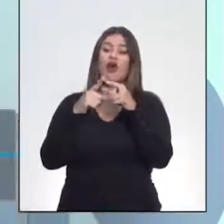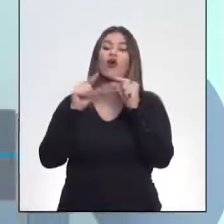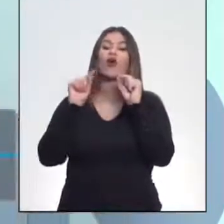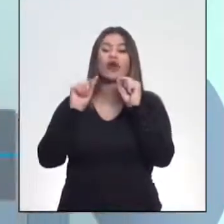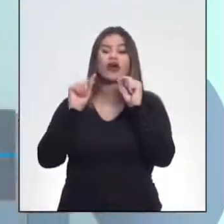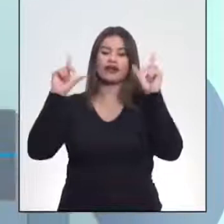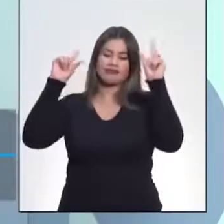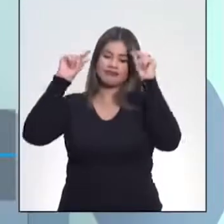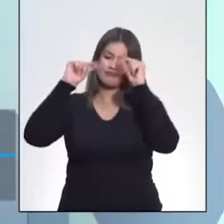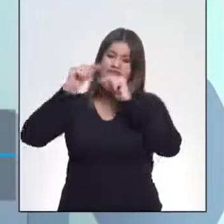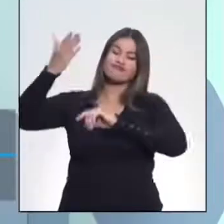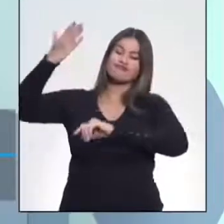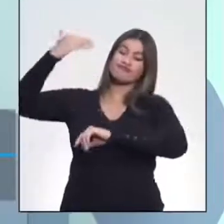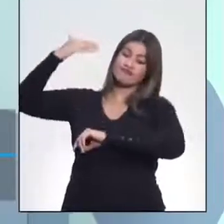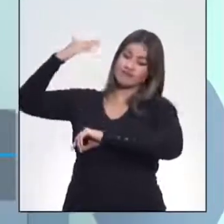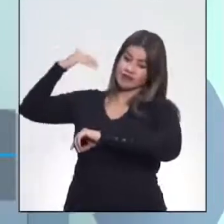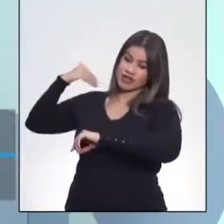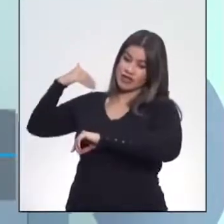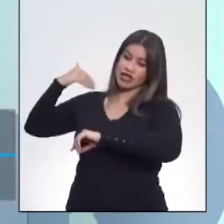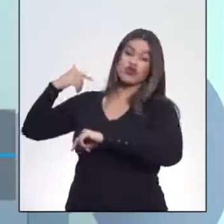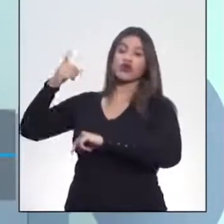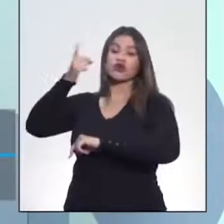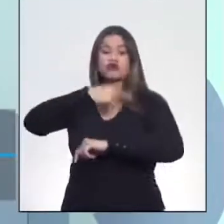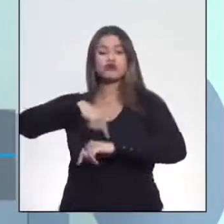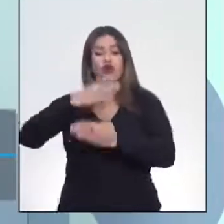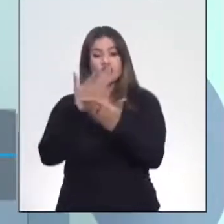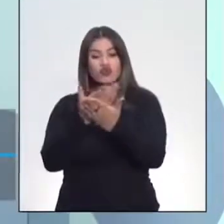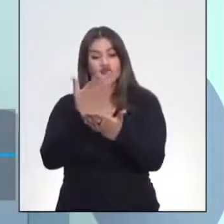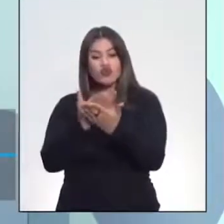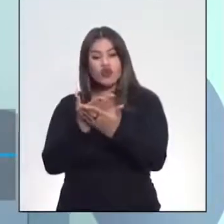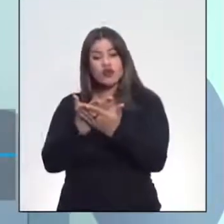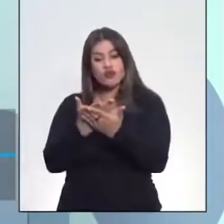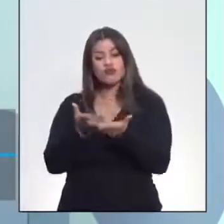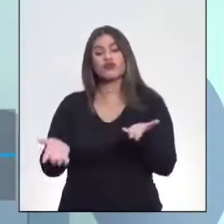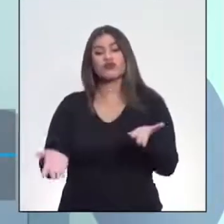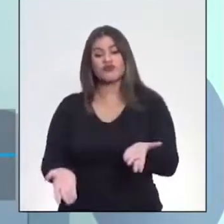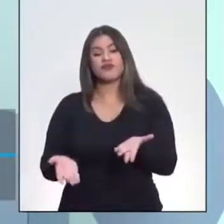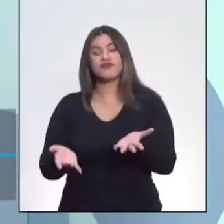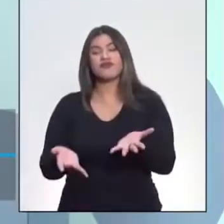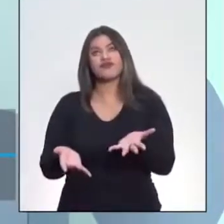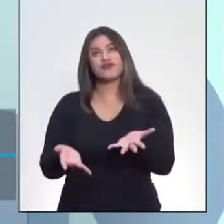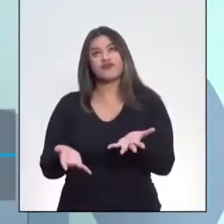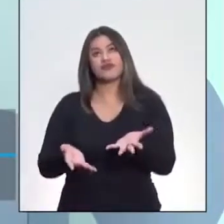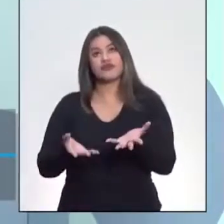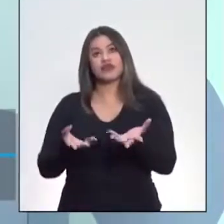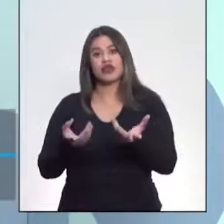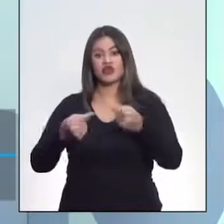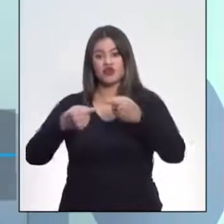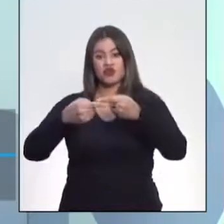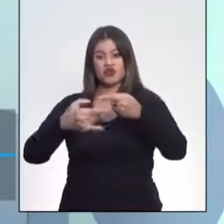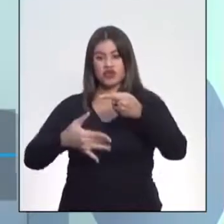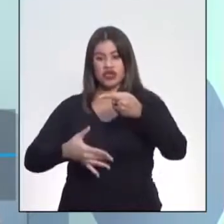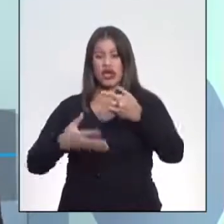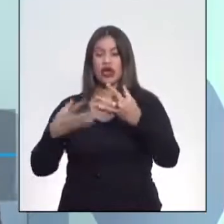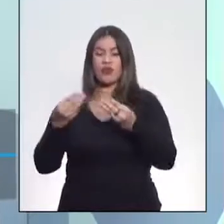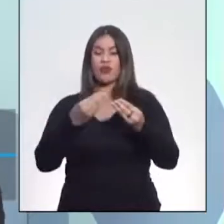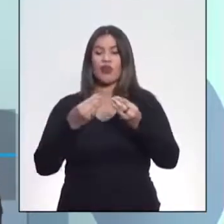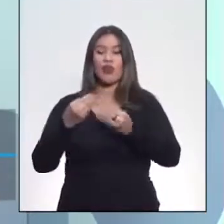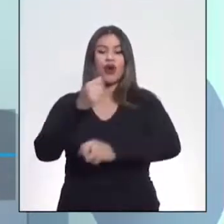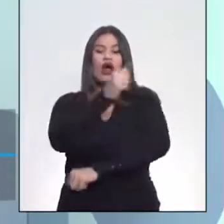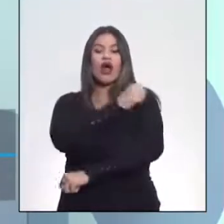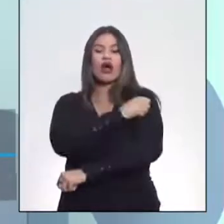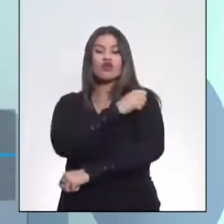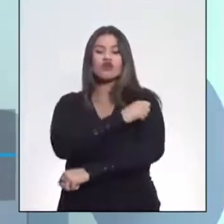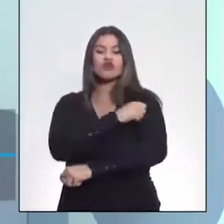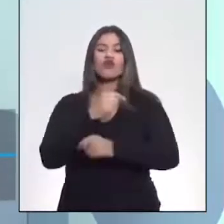e é assim que nós estudamos Eles chegaram Até nós aqui no chat muitos estudantes